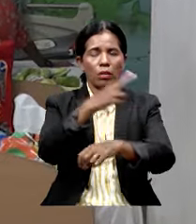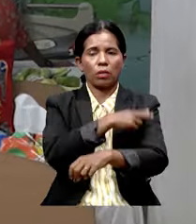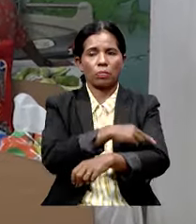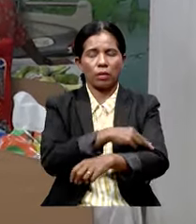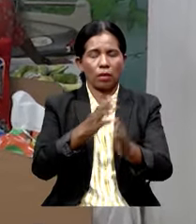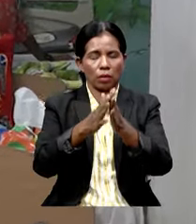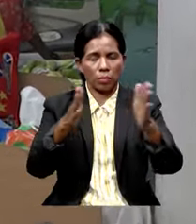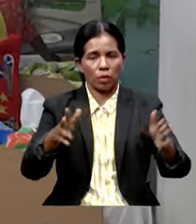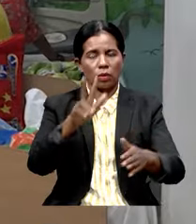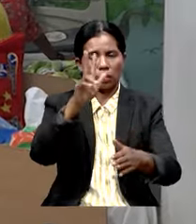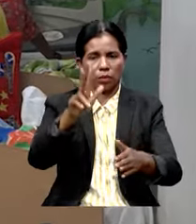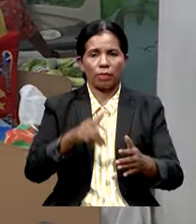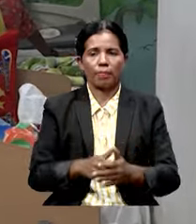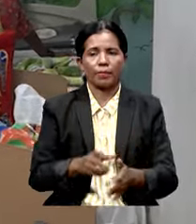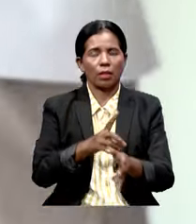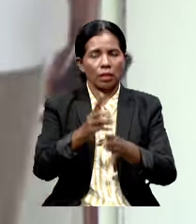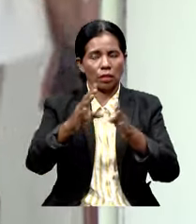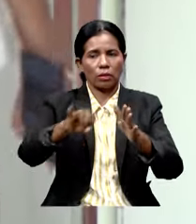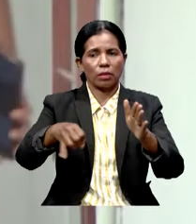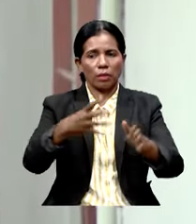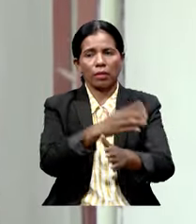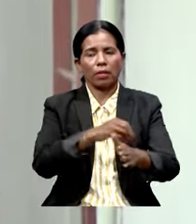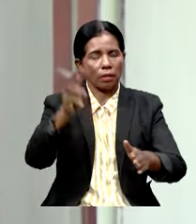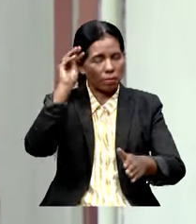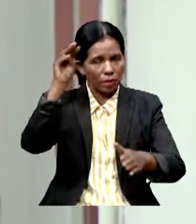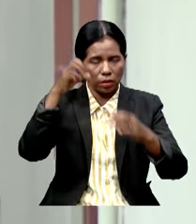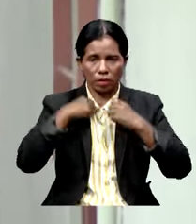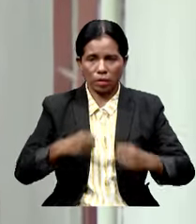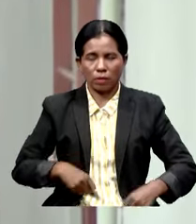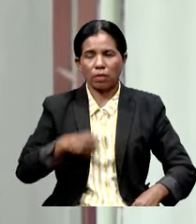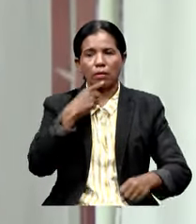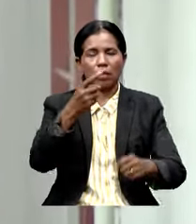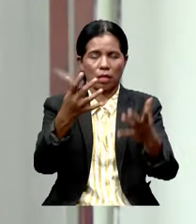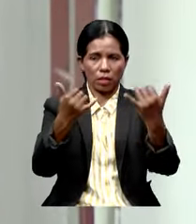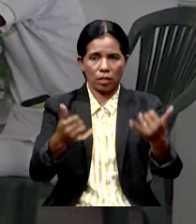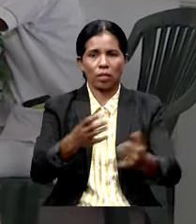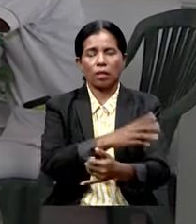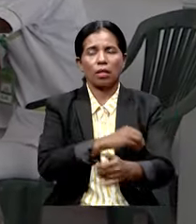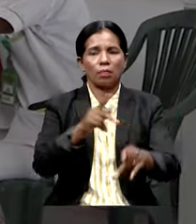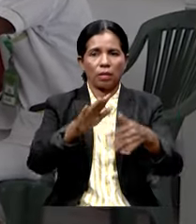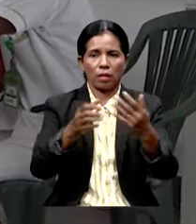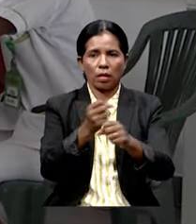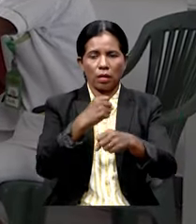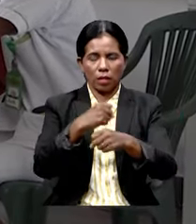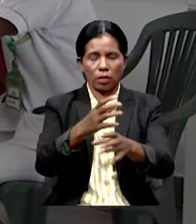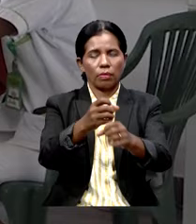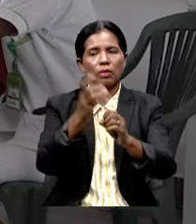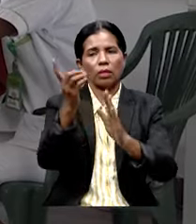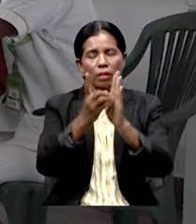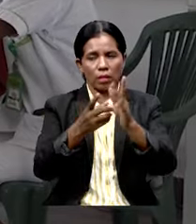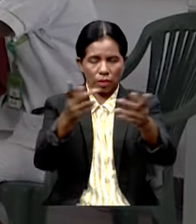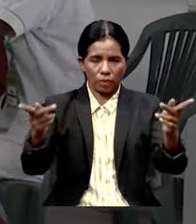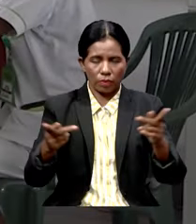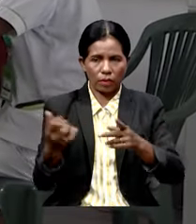no psiquiatria ira. Diretor Geral Corporativo Ministério de Saúde hateten, dada unne engenheiro Sira halo ona levantamento ba fati